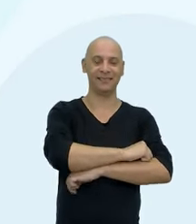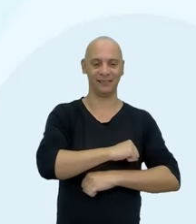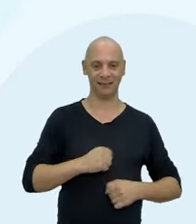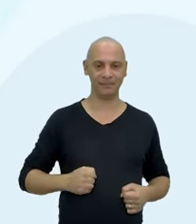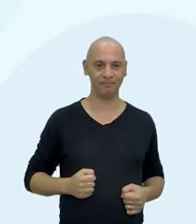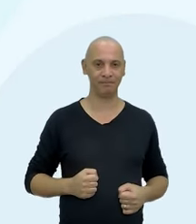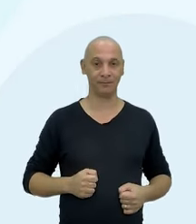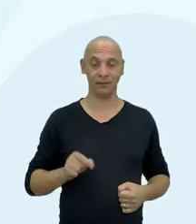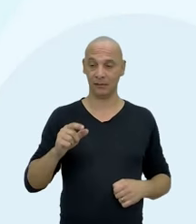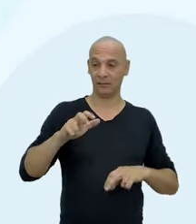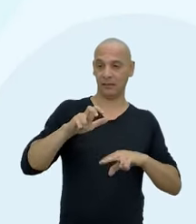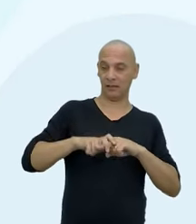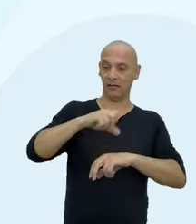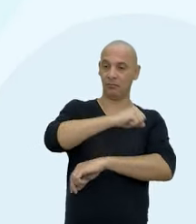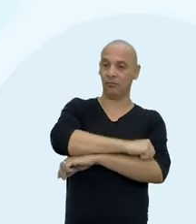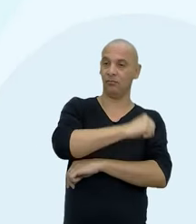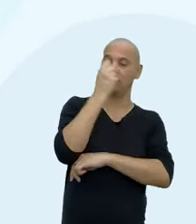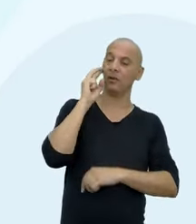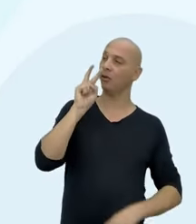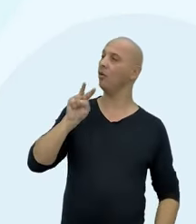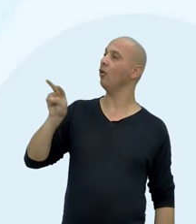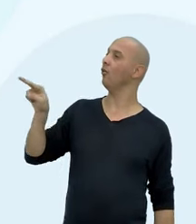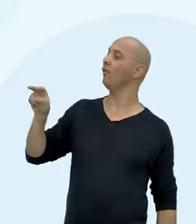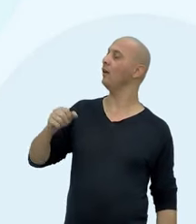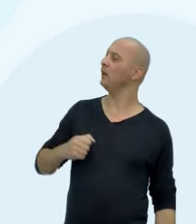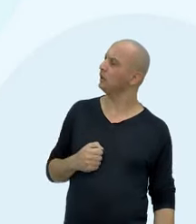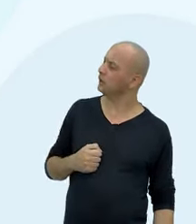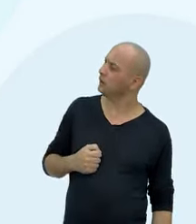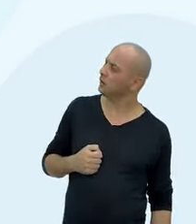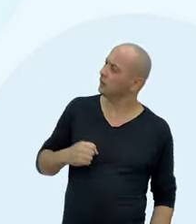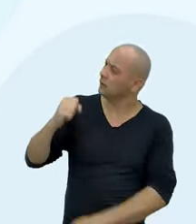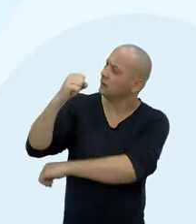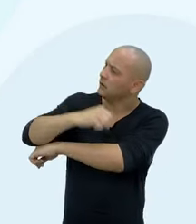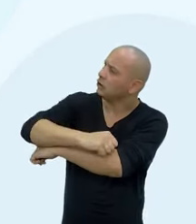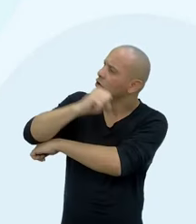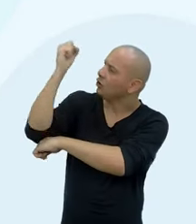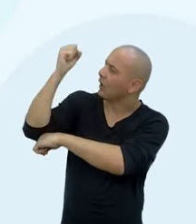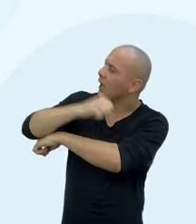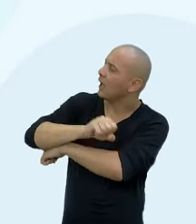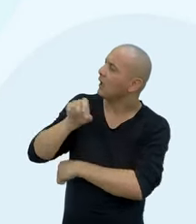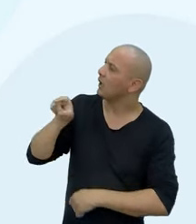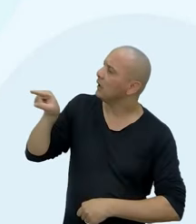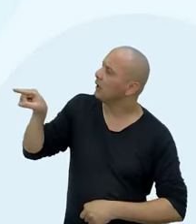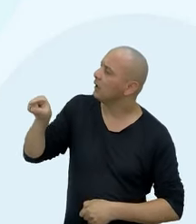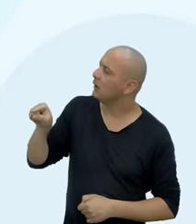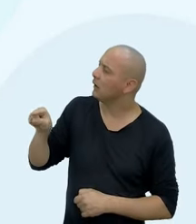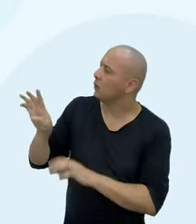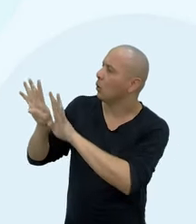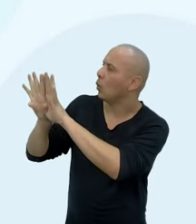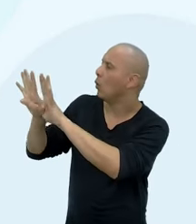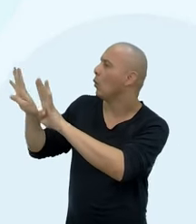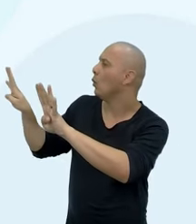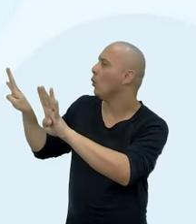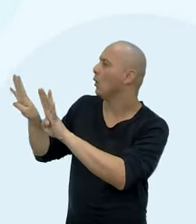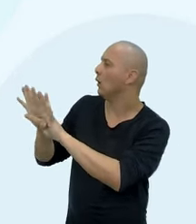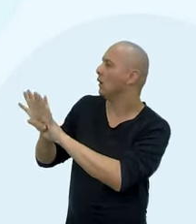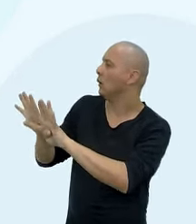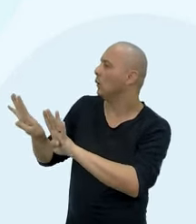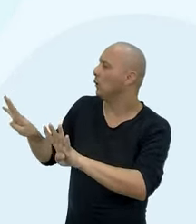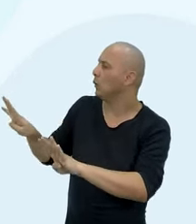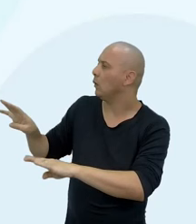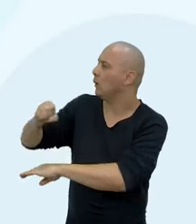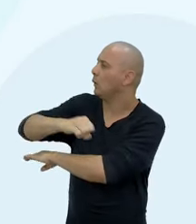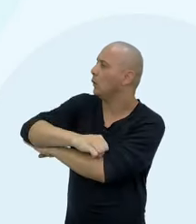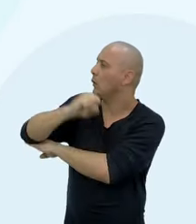por sentados próximos de uma janela olhe para fora nos prédios vocês vão ver que as janelas e uma fileira começa no